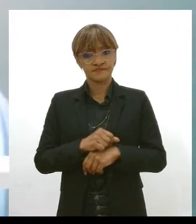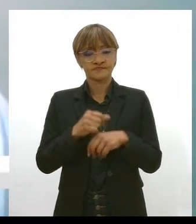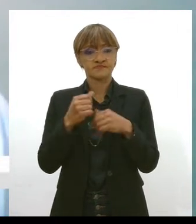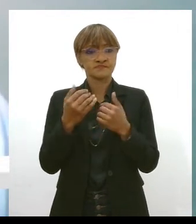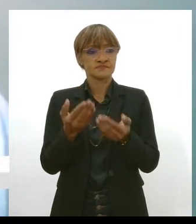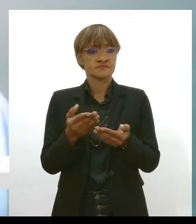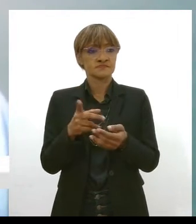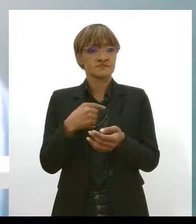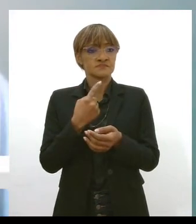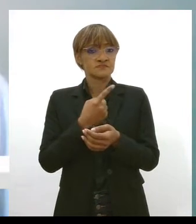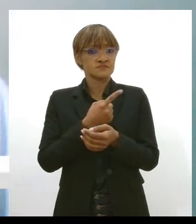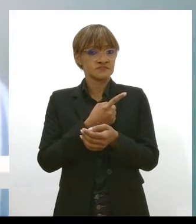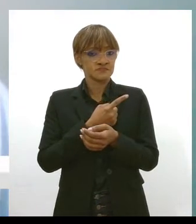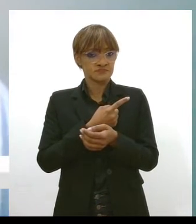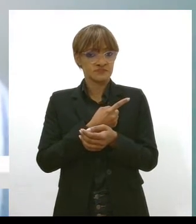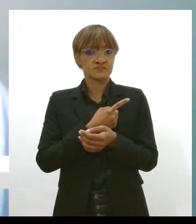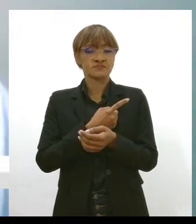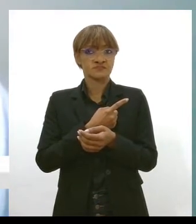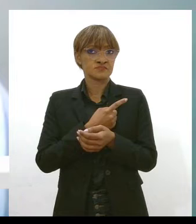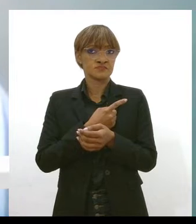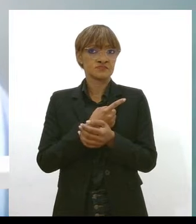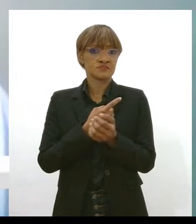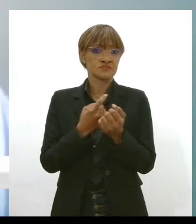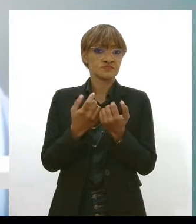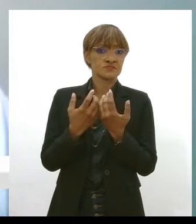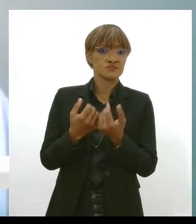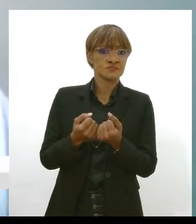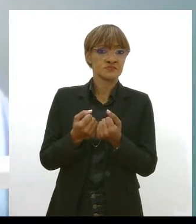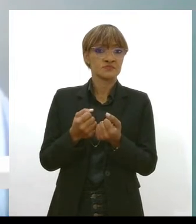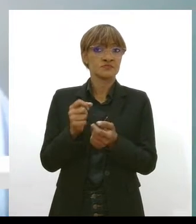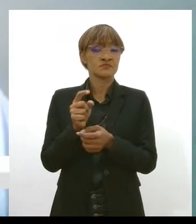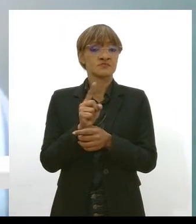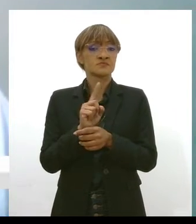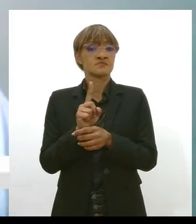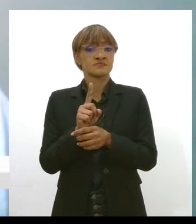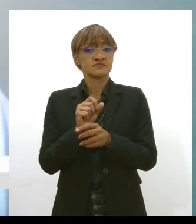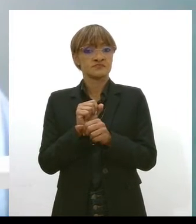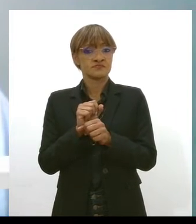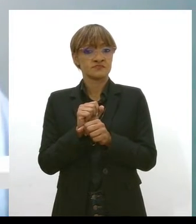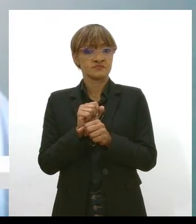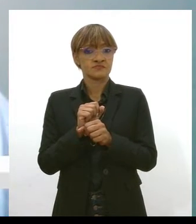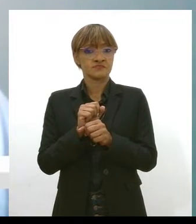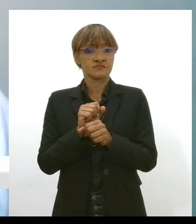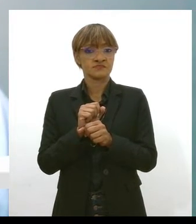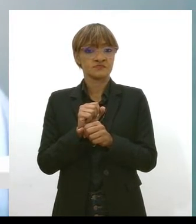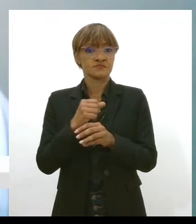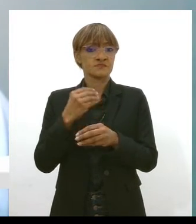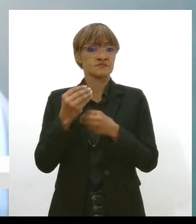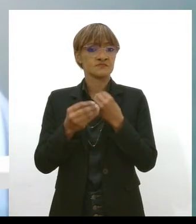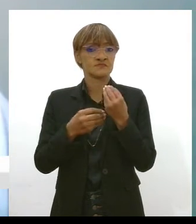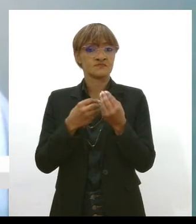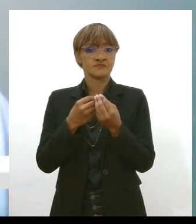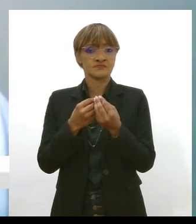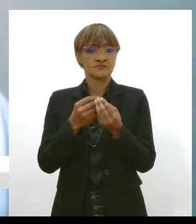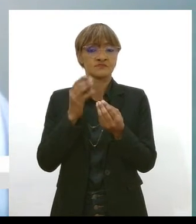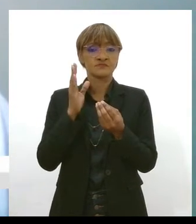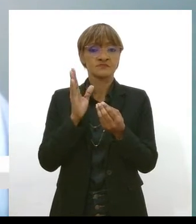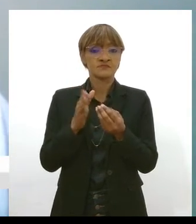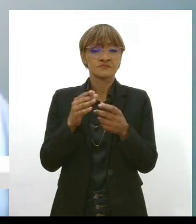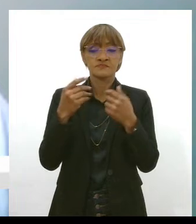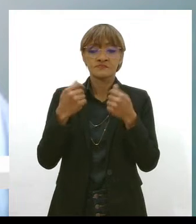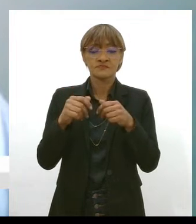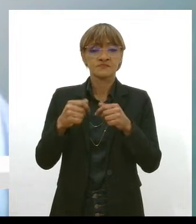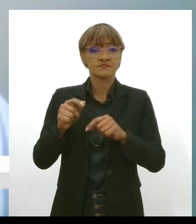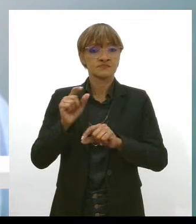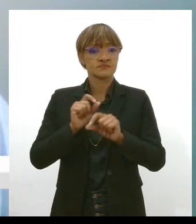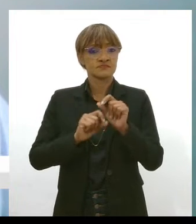é da nossa carteira, a gente não, enquanto atenção secundária não é para a gente estar fazendo, porque isso é